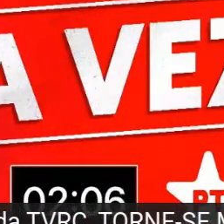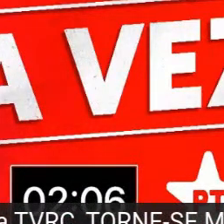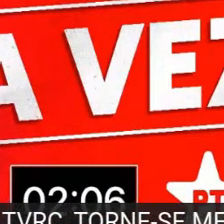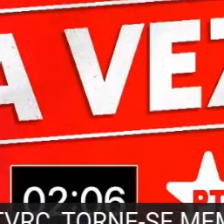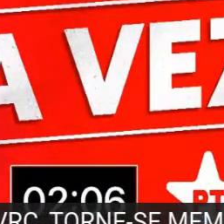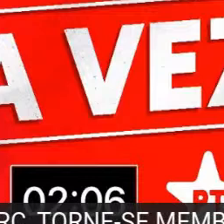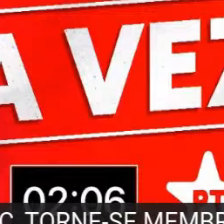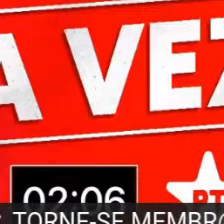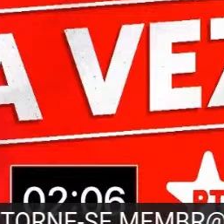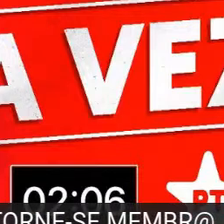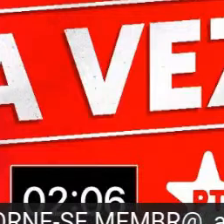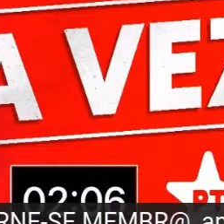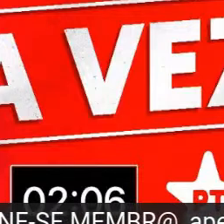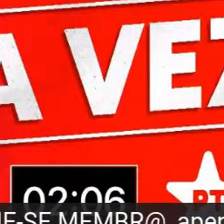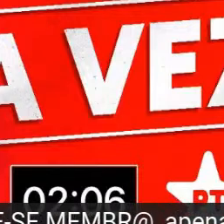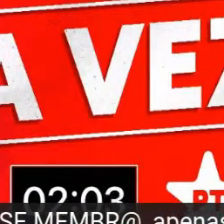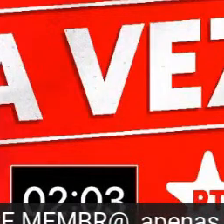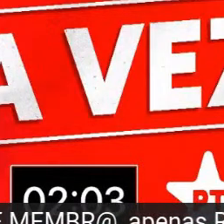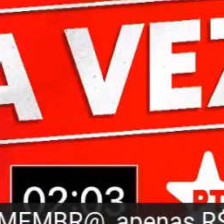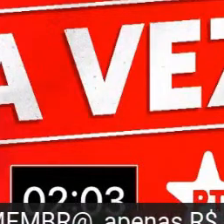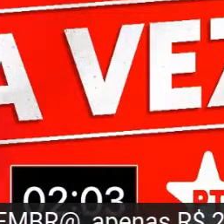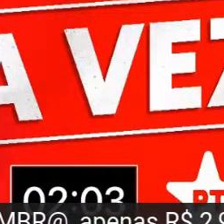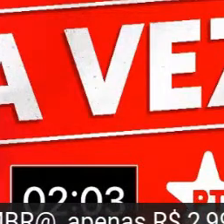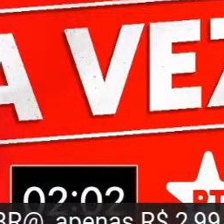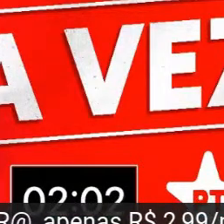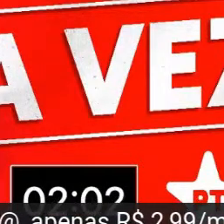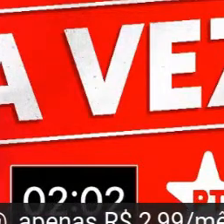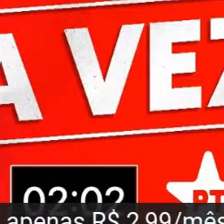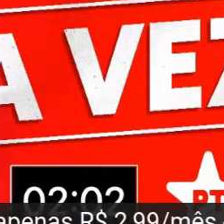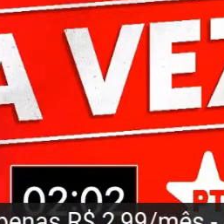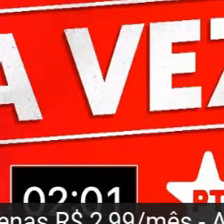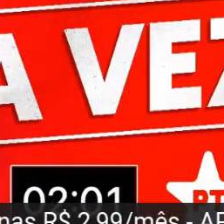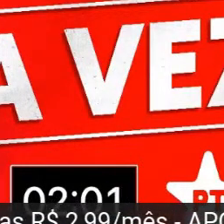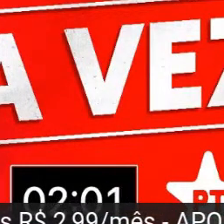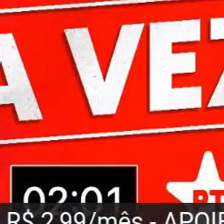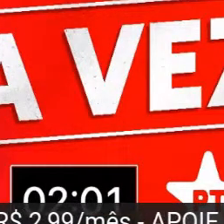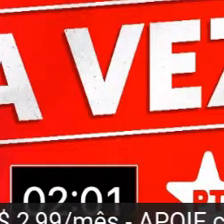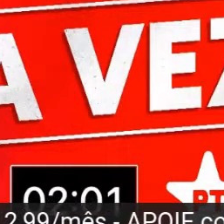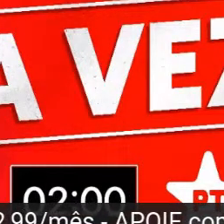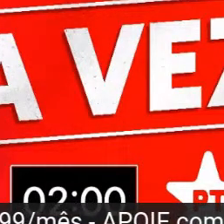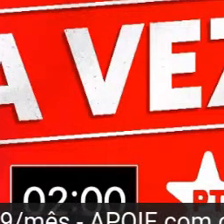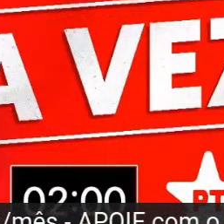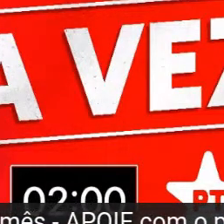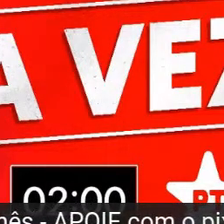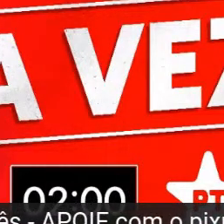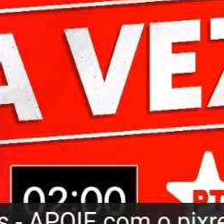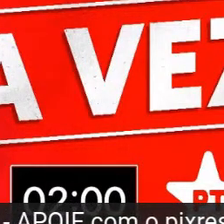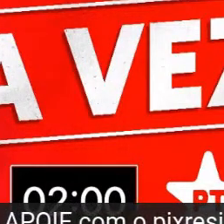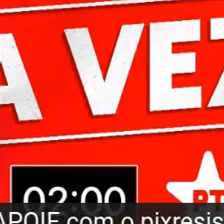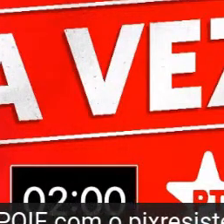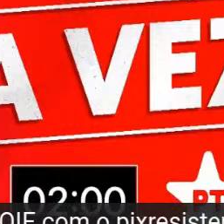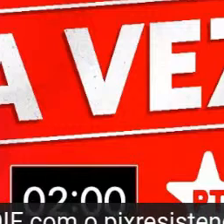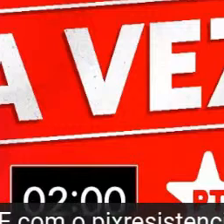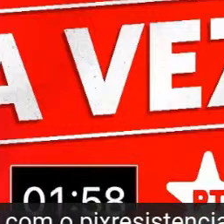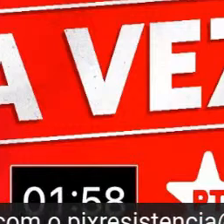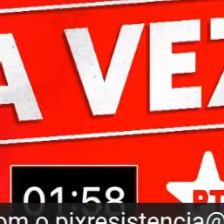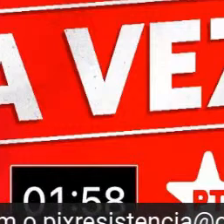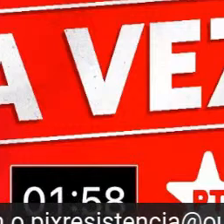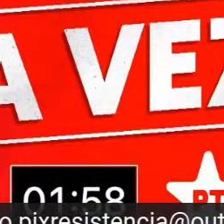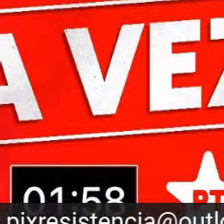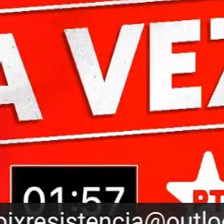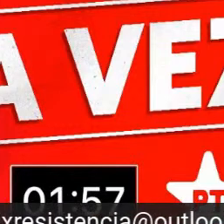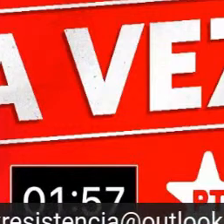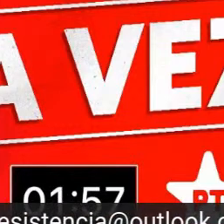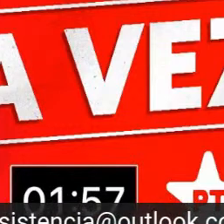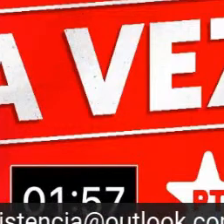homenagem sentida do Partido dos Trabalhadores aos milhares de brasileiros e brasileiras que perderam suas vidas e os seus amores na maior